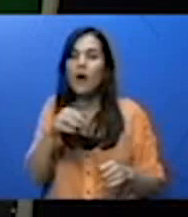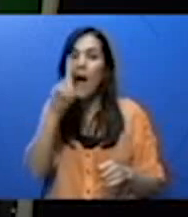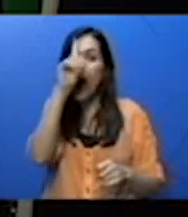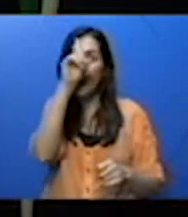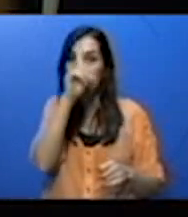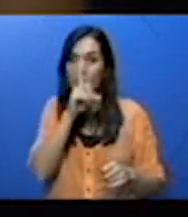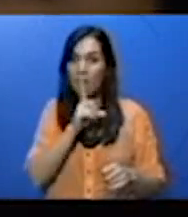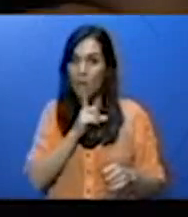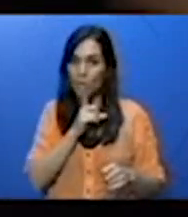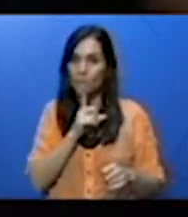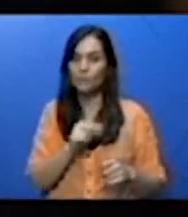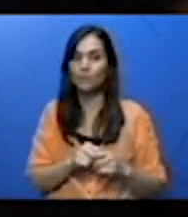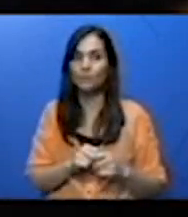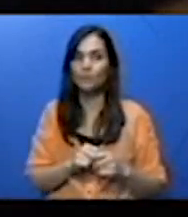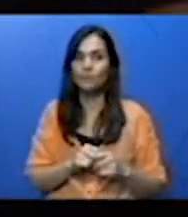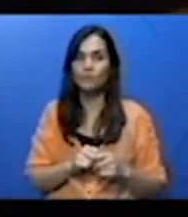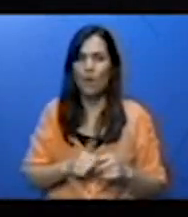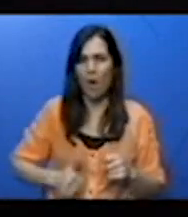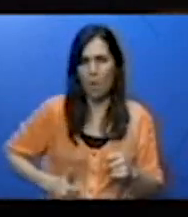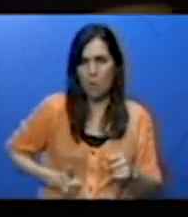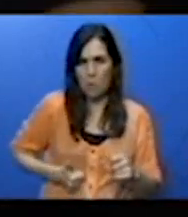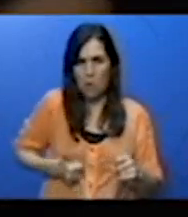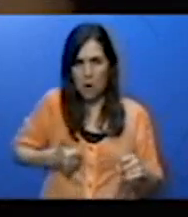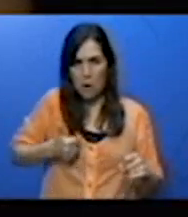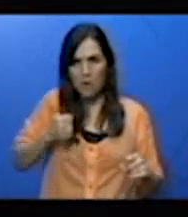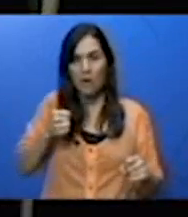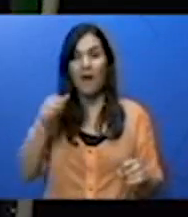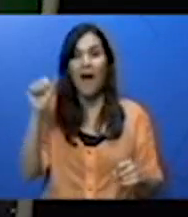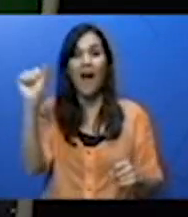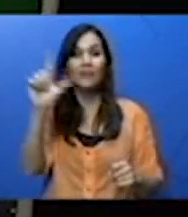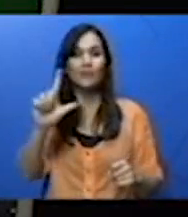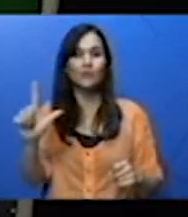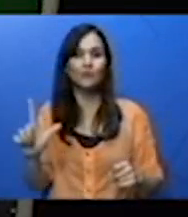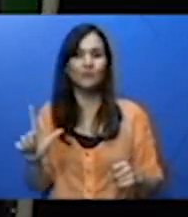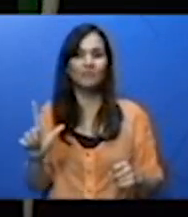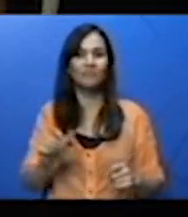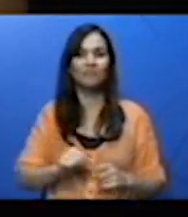amarelo. Arrogante, azul.